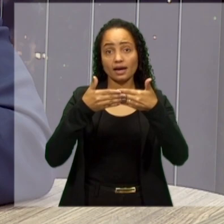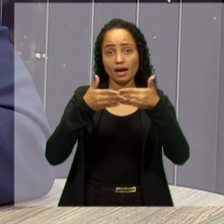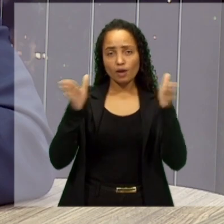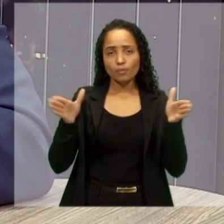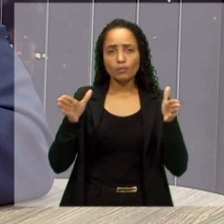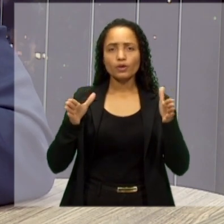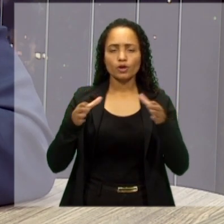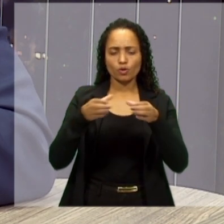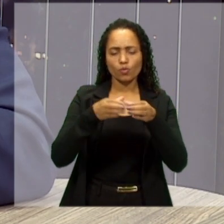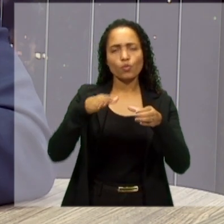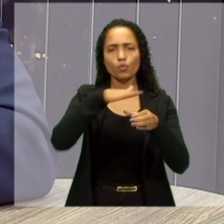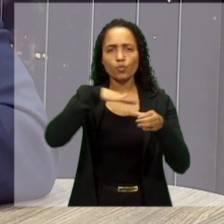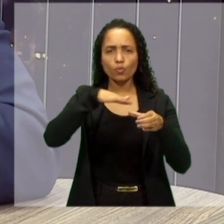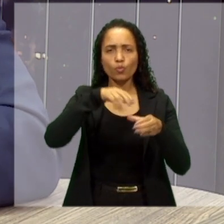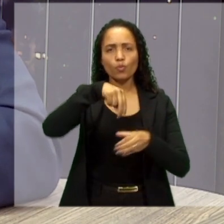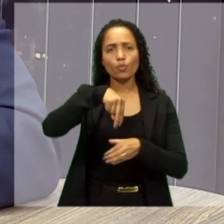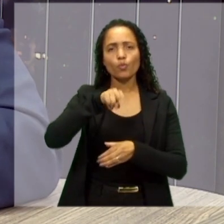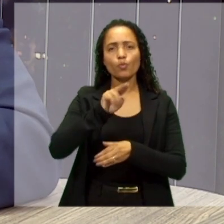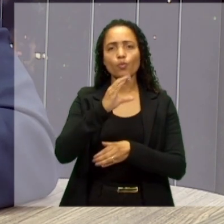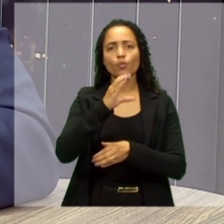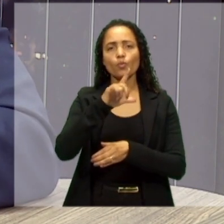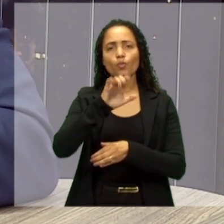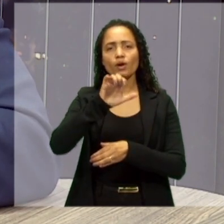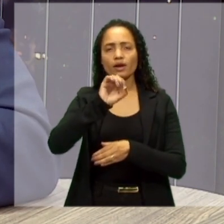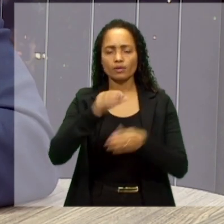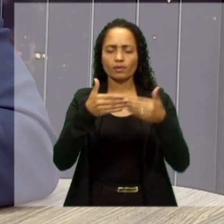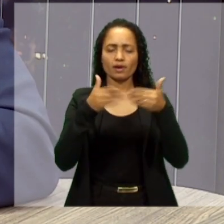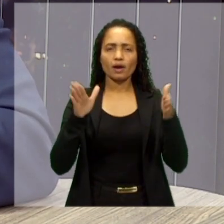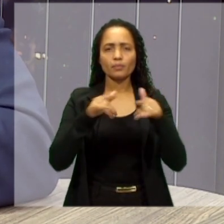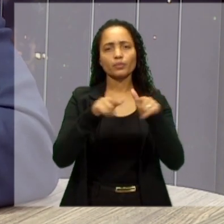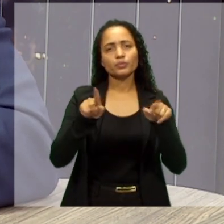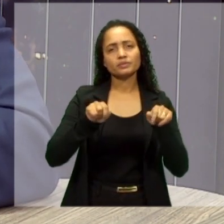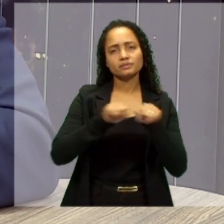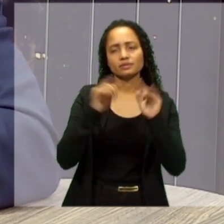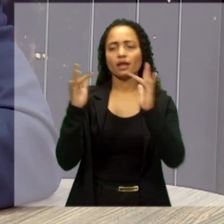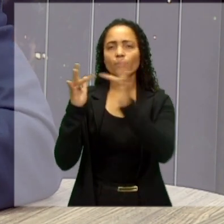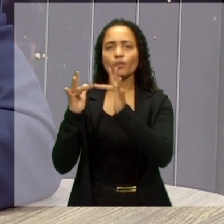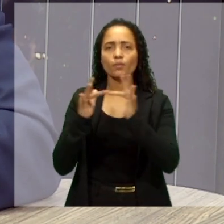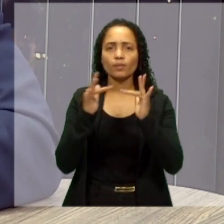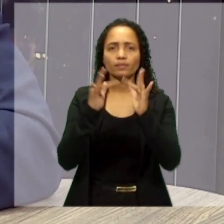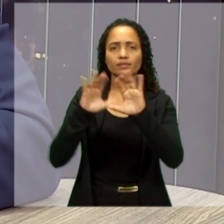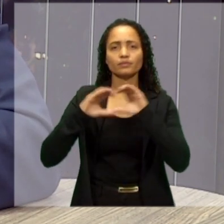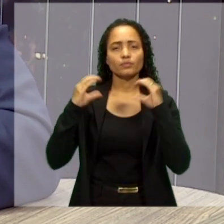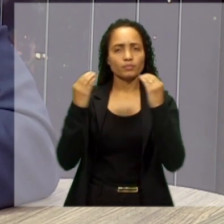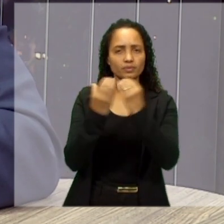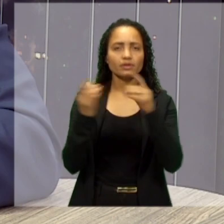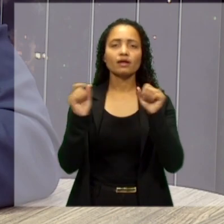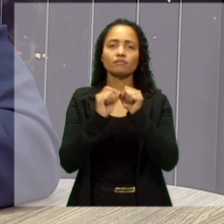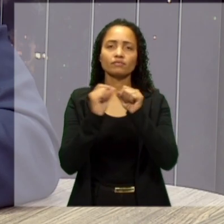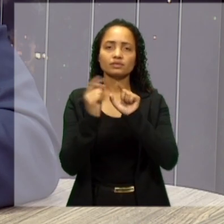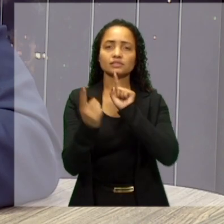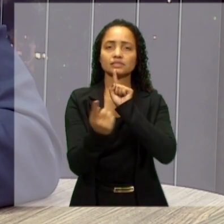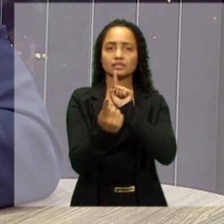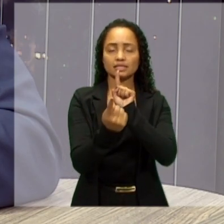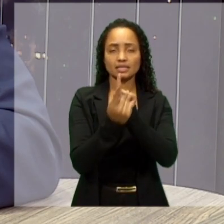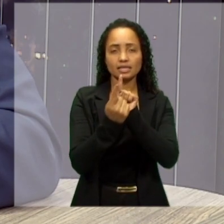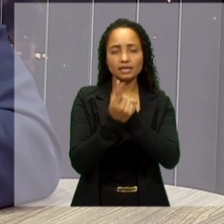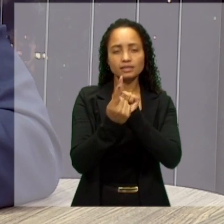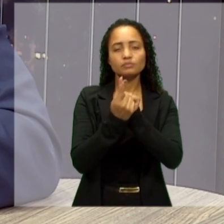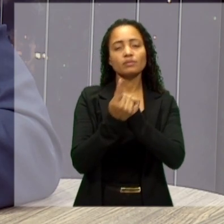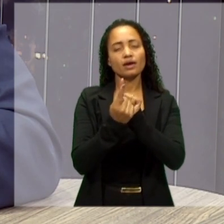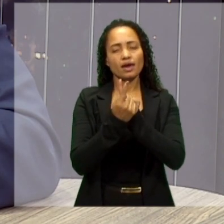gente correu atrás de sala, fez o primeiro contato com a comunidade. Lá eu fazia o atendimento, ainda do modo